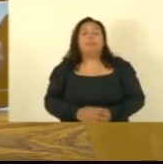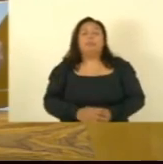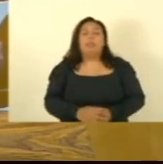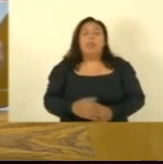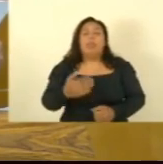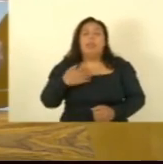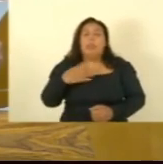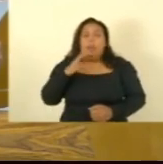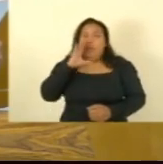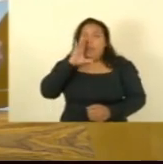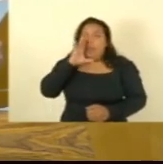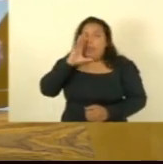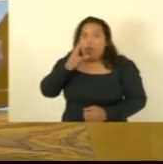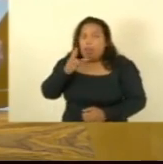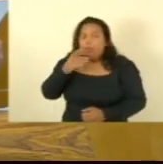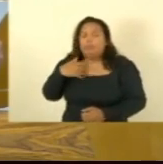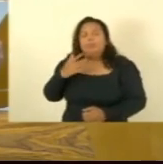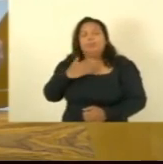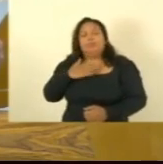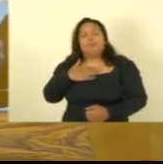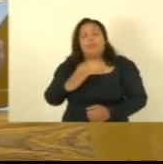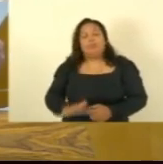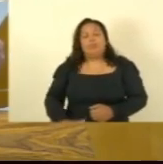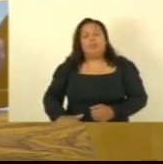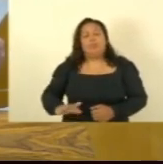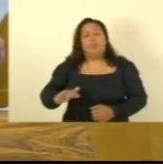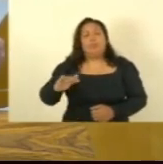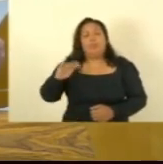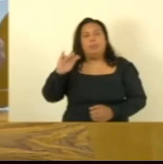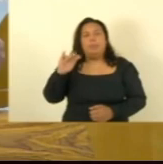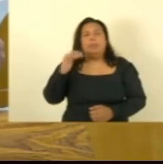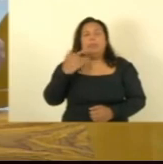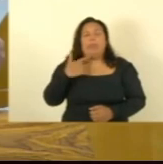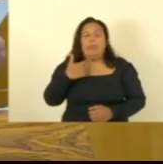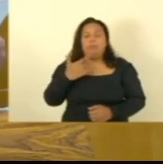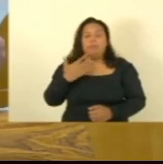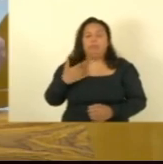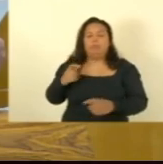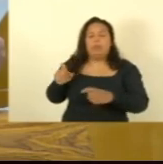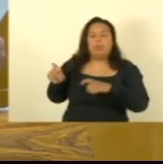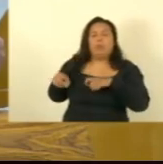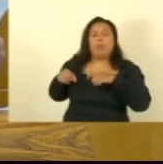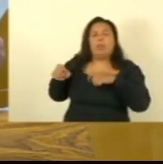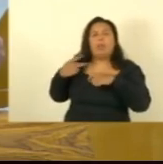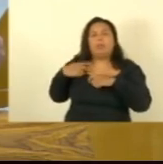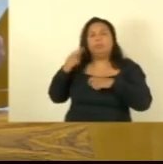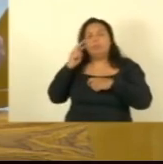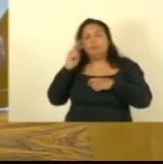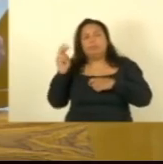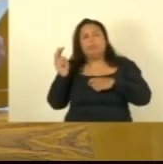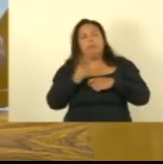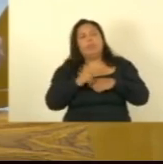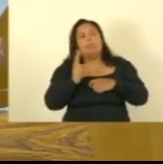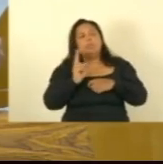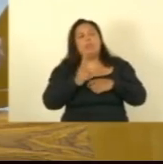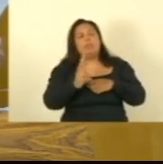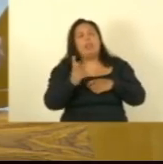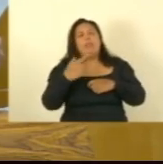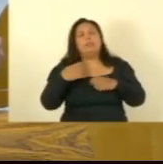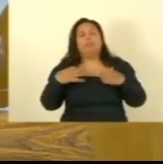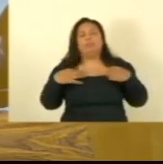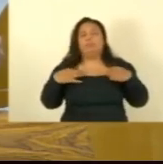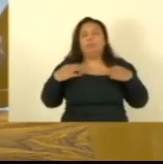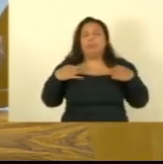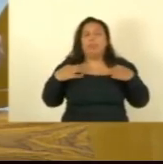Admiro-a desde a minha tenra infância, no interior, vendo as suas garbosas vestimentas e